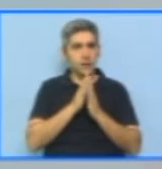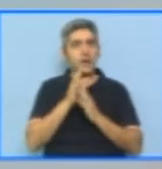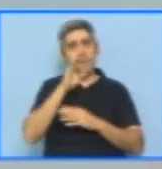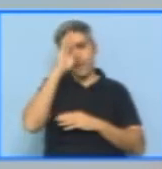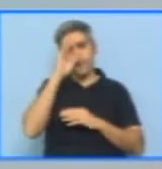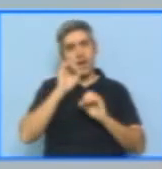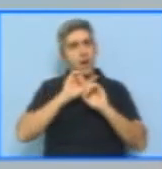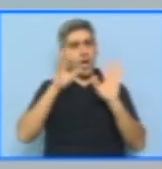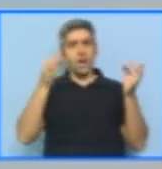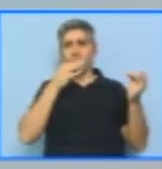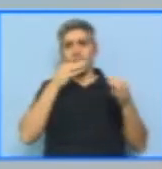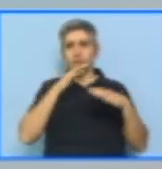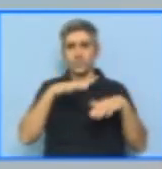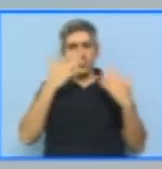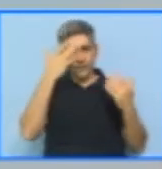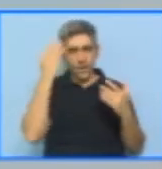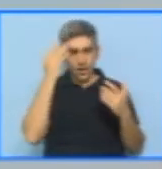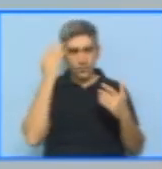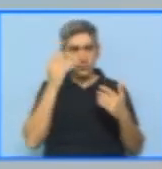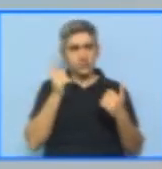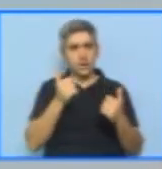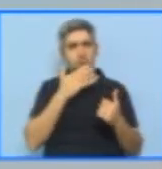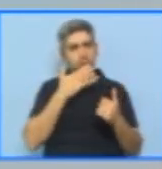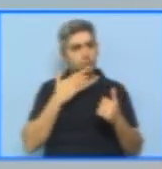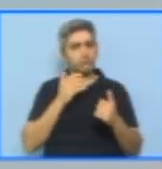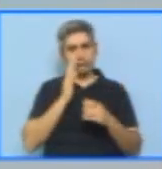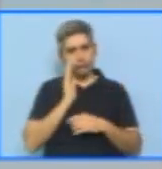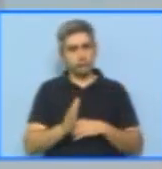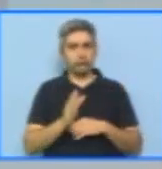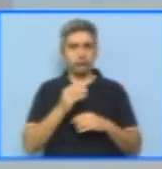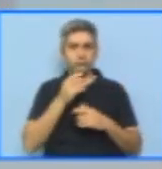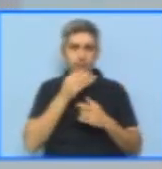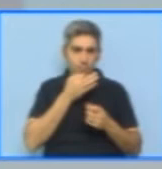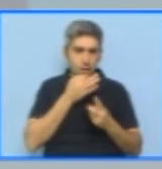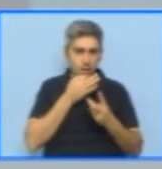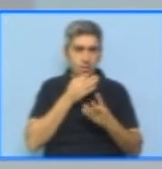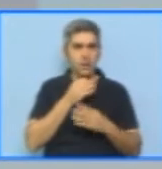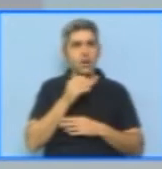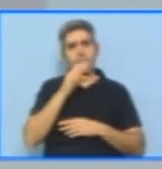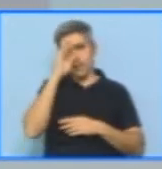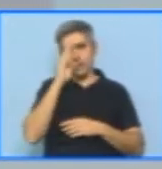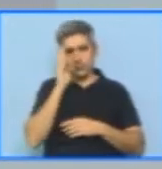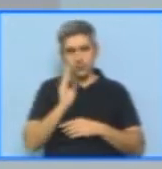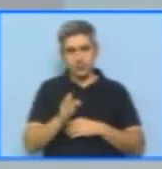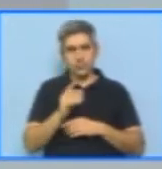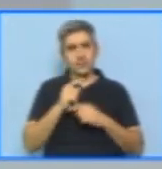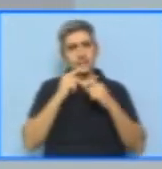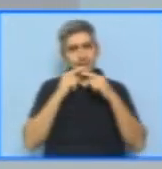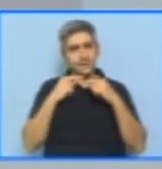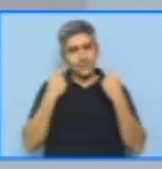com a maior das clarezas e das facilidades e determinações. O Papa é rígido, com um